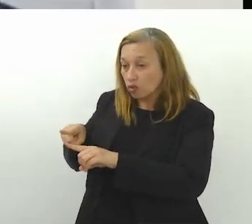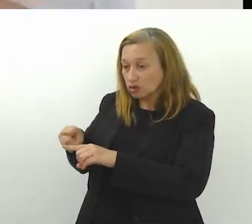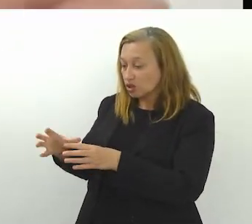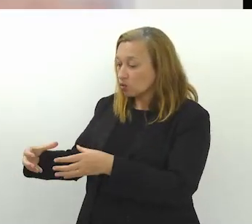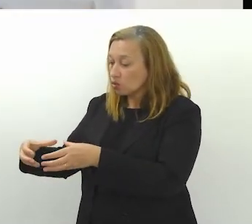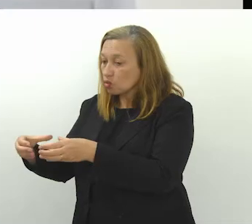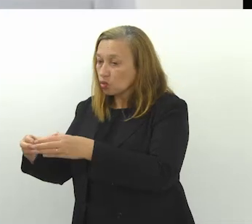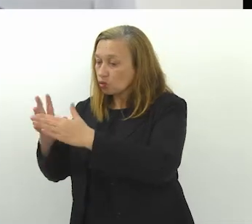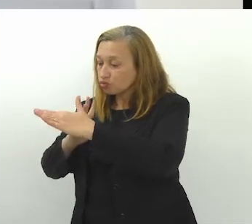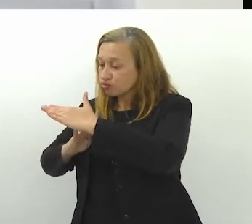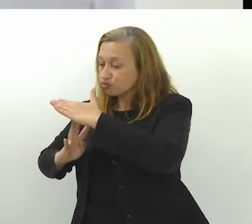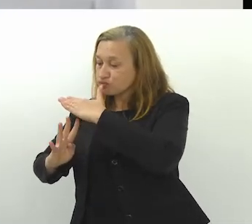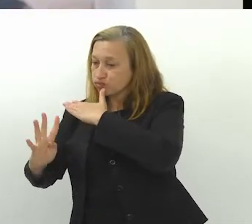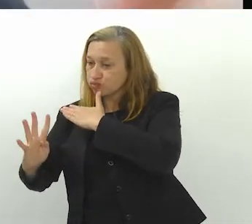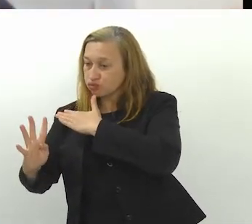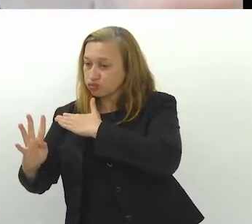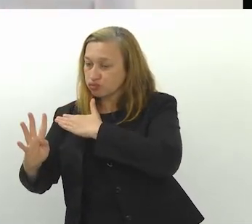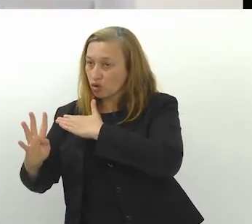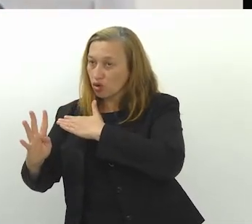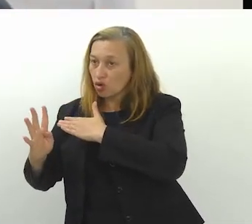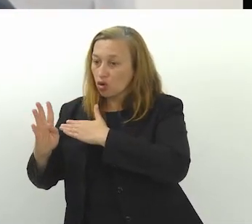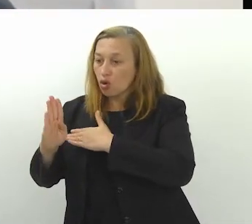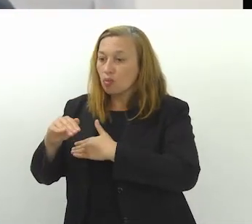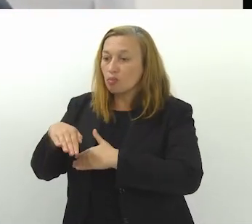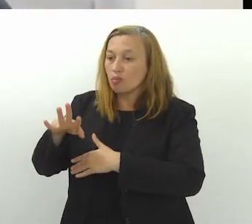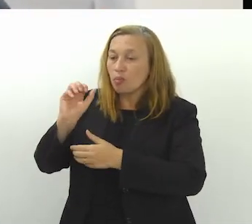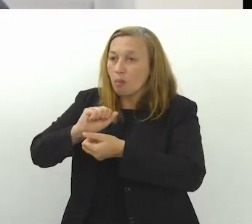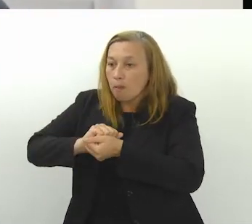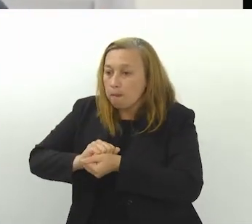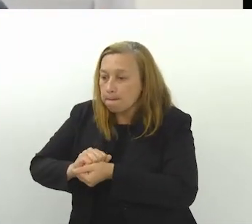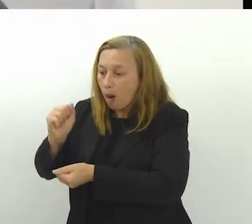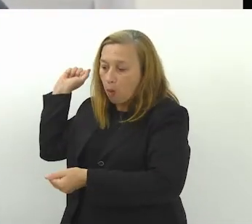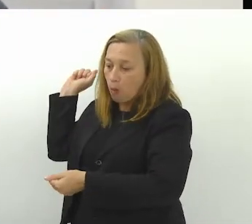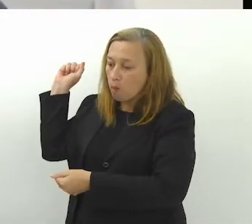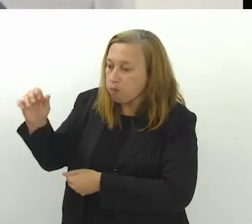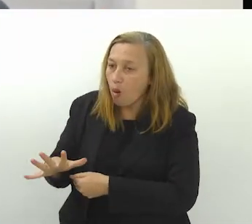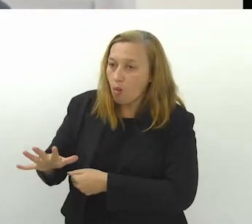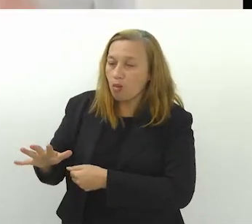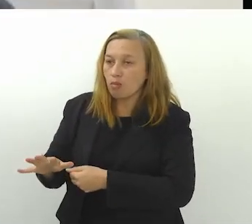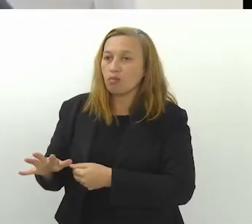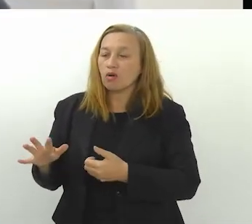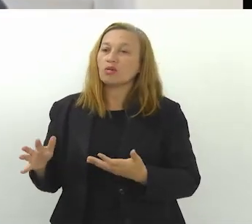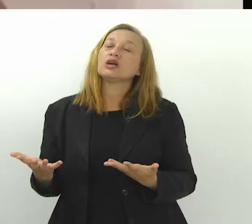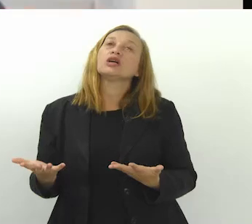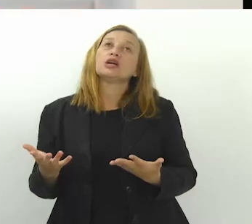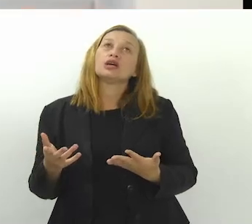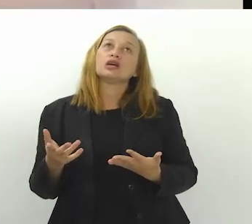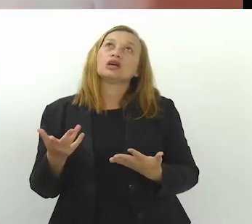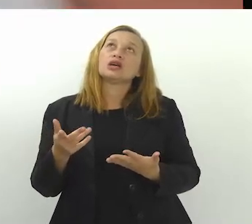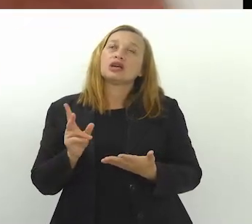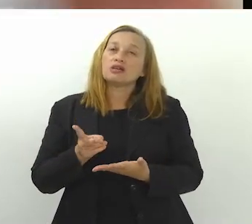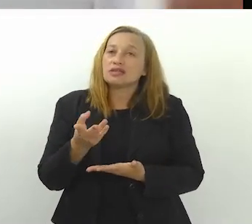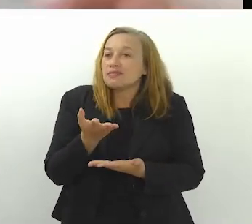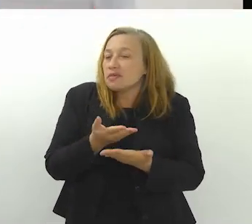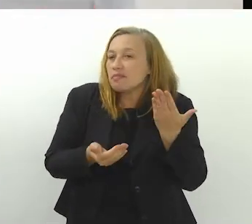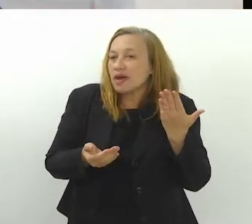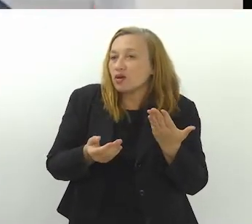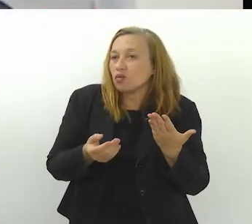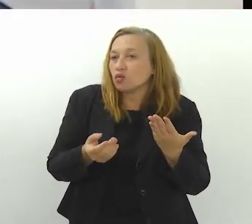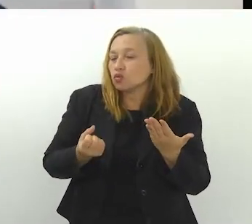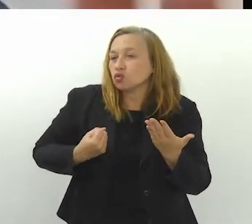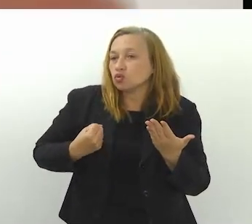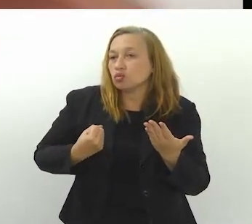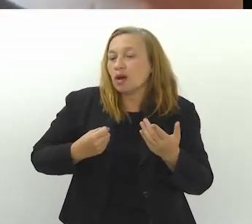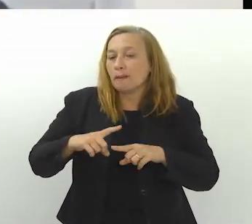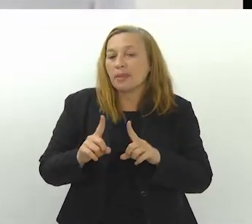refugiados com bombas, né, na última crise migratória na Europa, se não me engano, 2015, eu sempre me perco aqui nas datas,